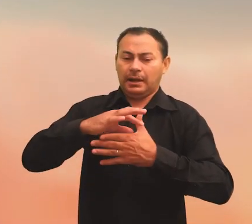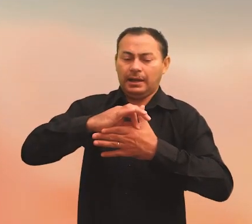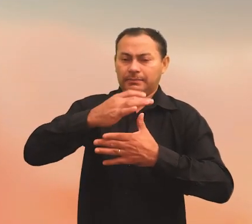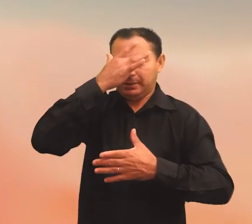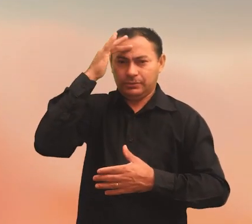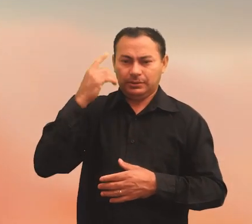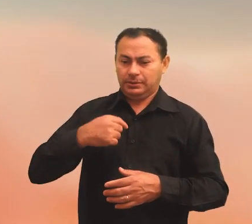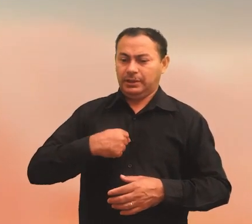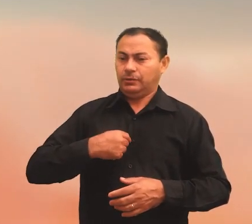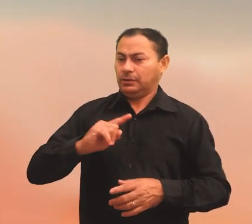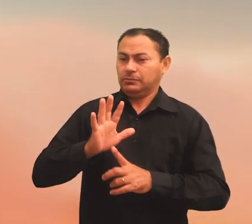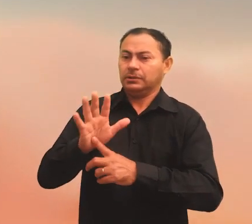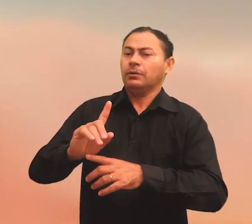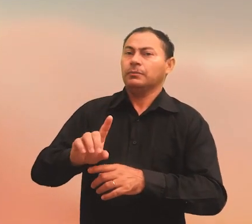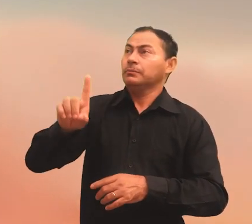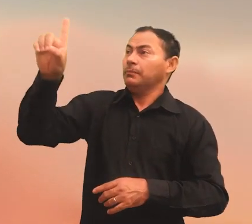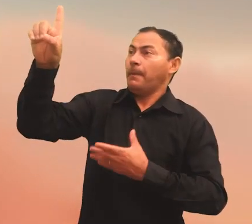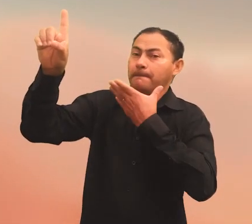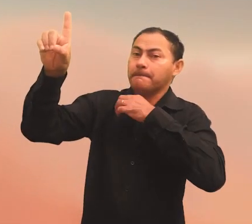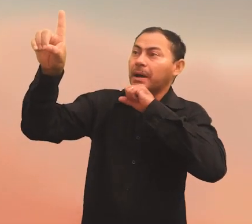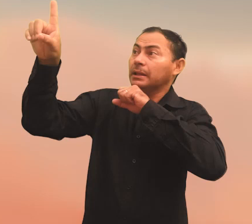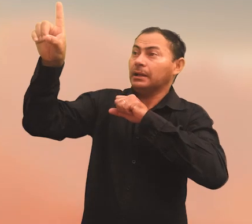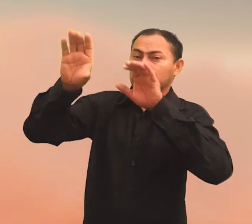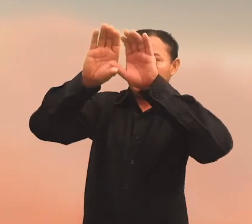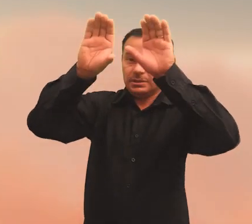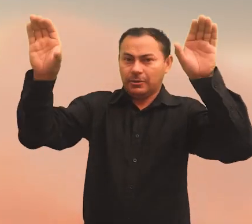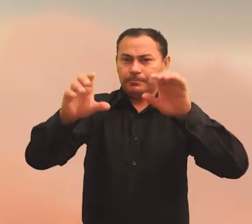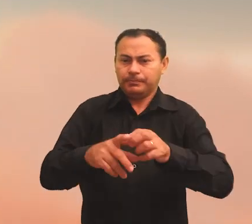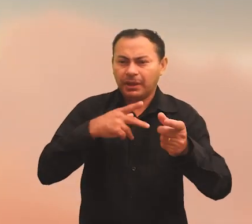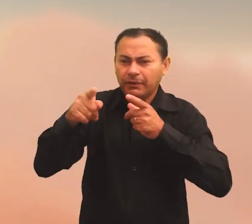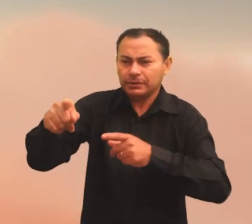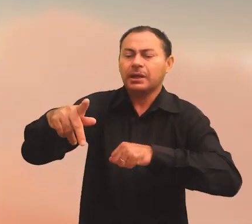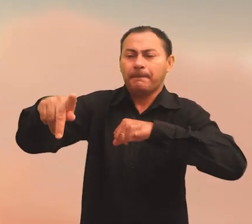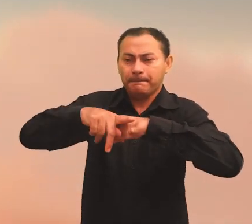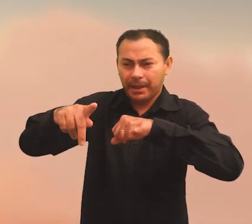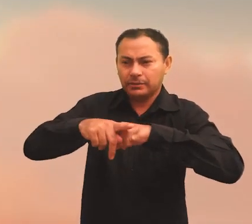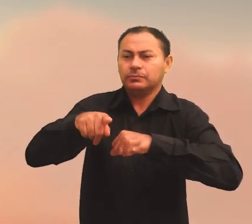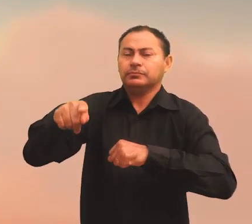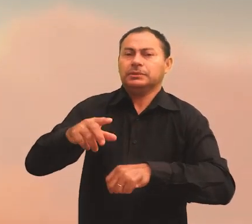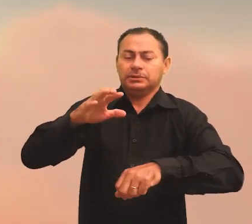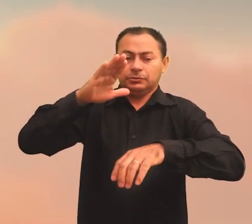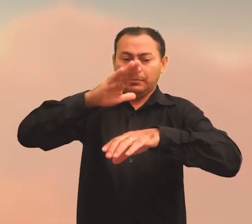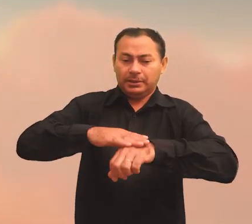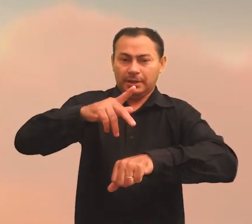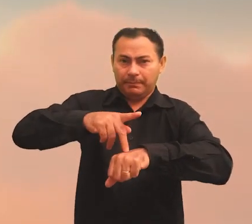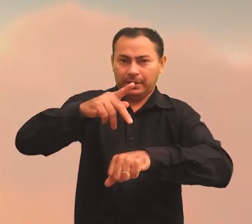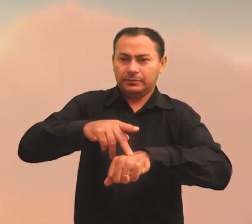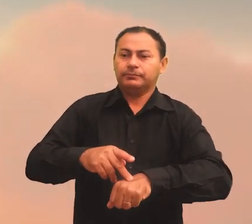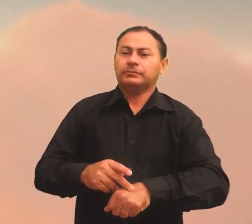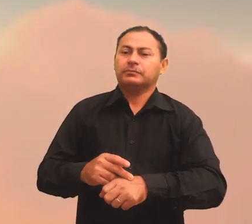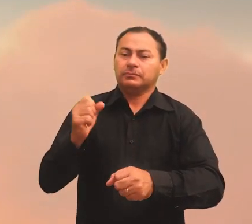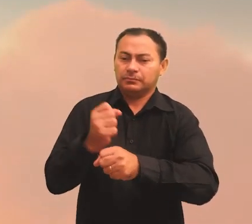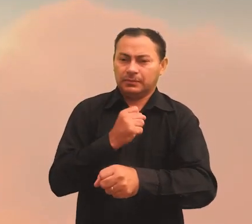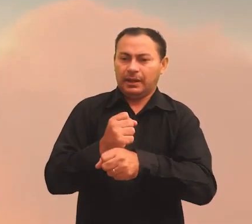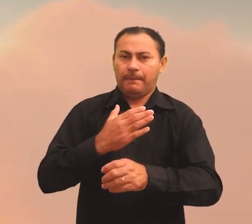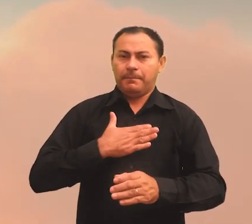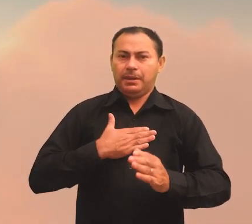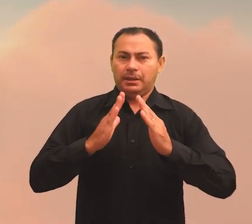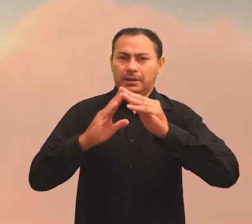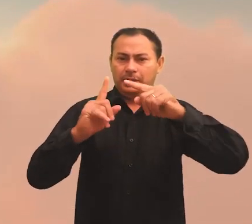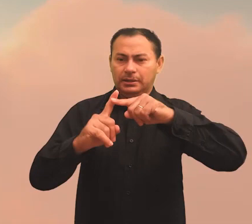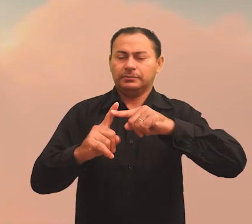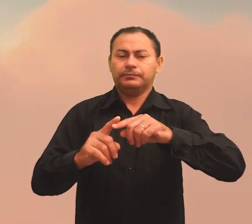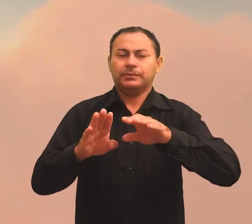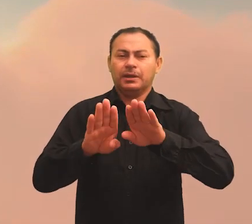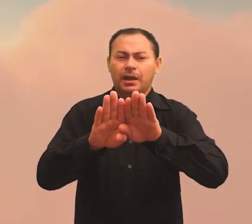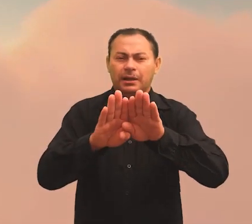ou sangue, mas por meu Pai que está nos céus. E eu lhe digo que você é Pedro, e sobre esta pedra edificarei a minha